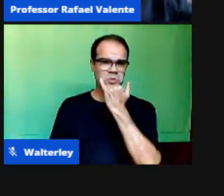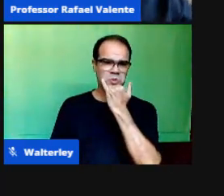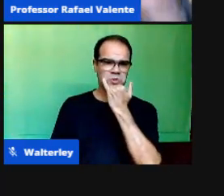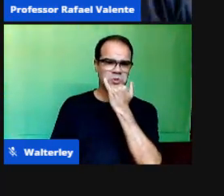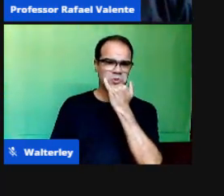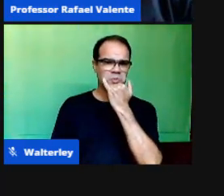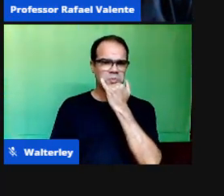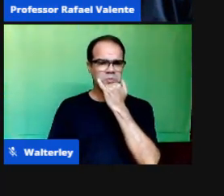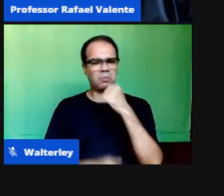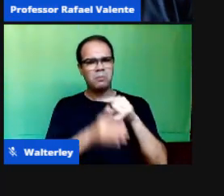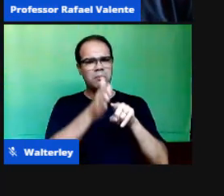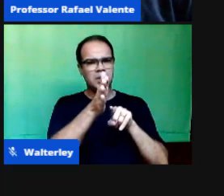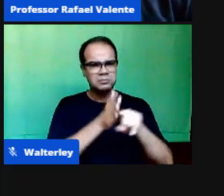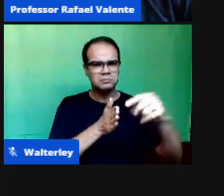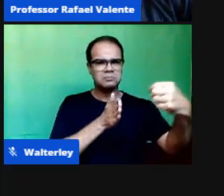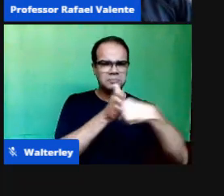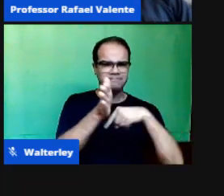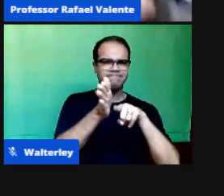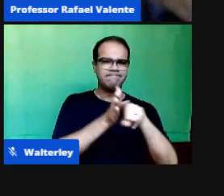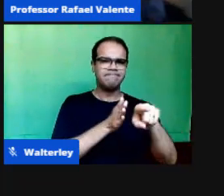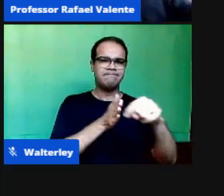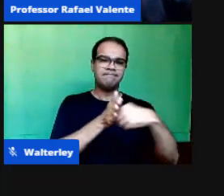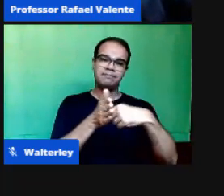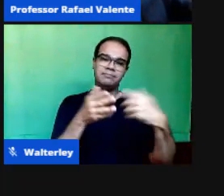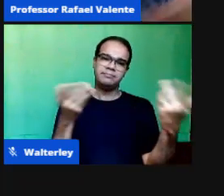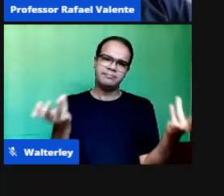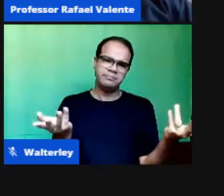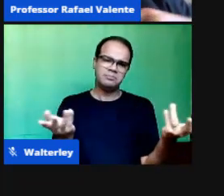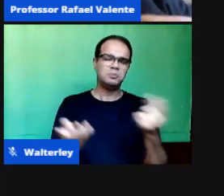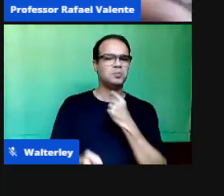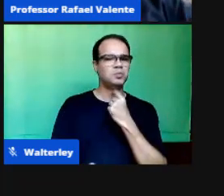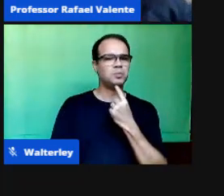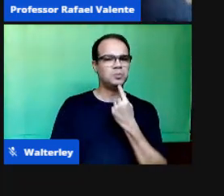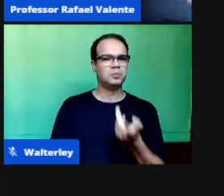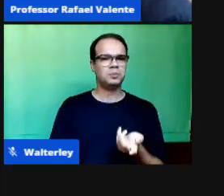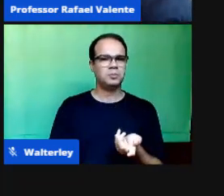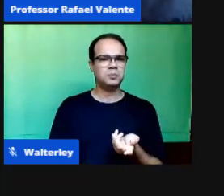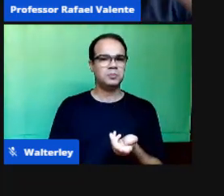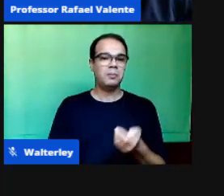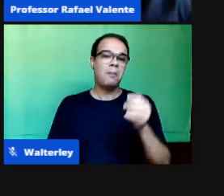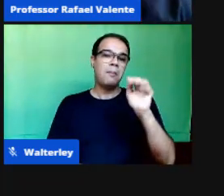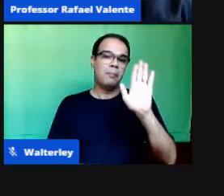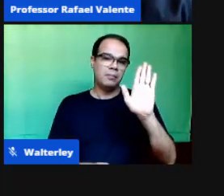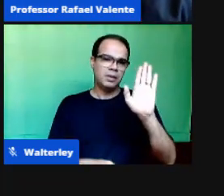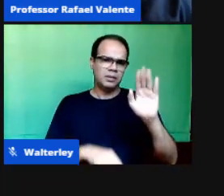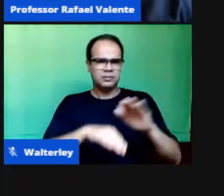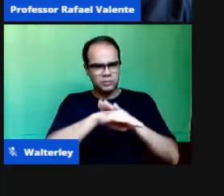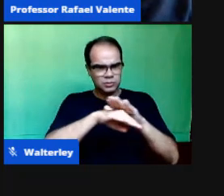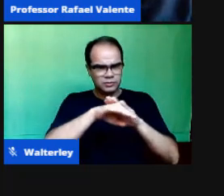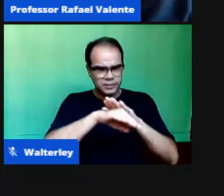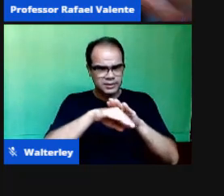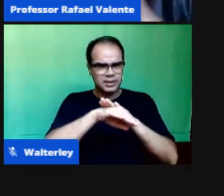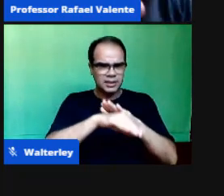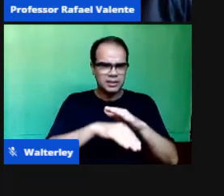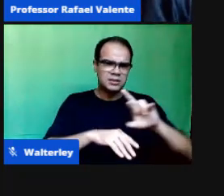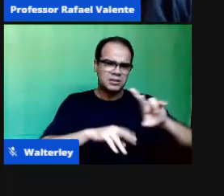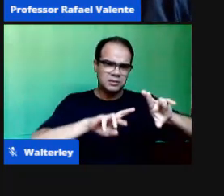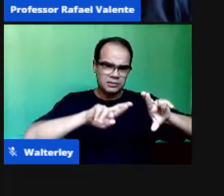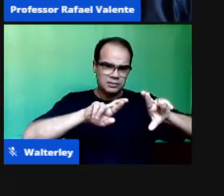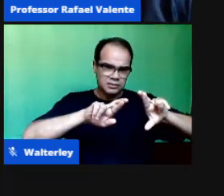vocês indo abrindo as câmeras comigo, mas a gente vai conversar a respeito de uma outra maneira. Por favor, mais